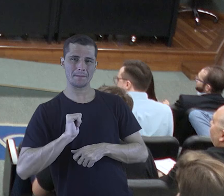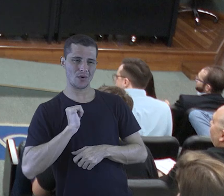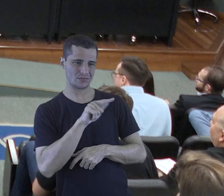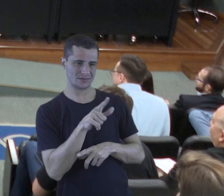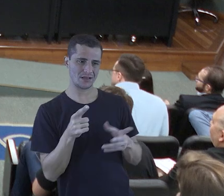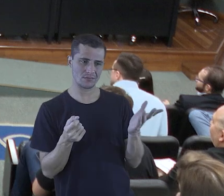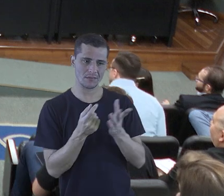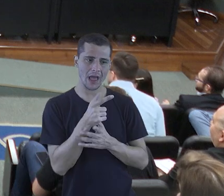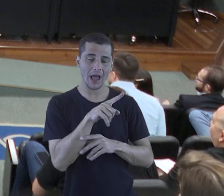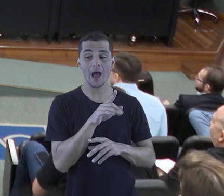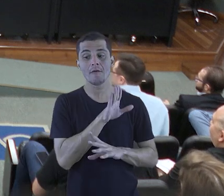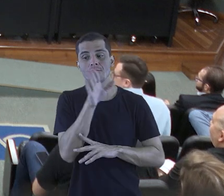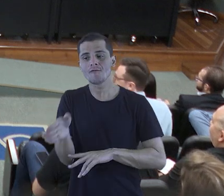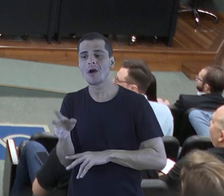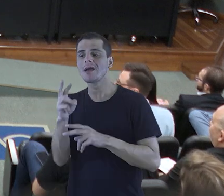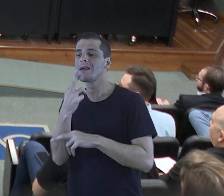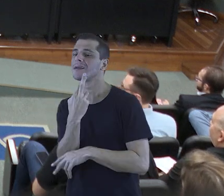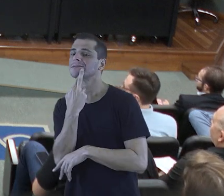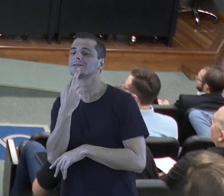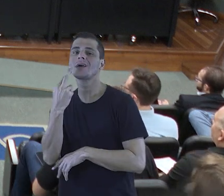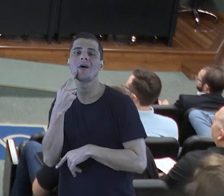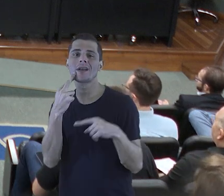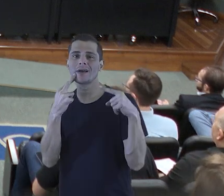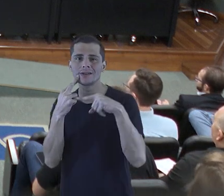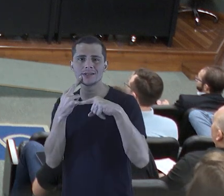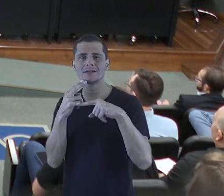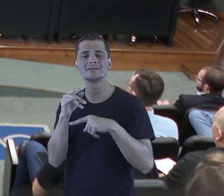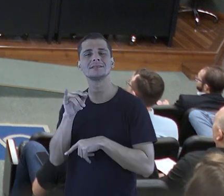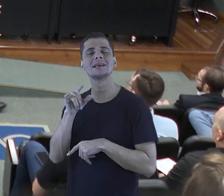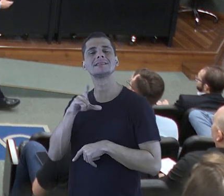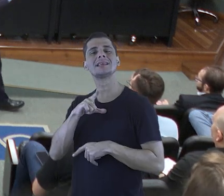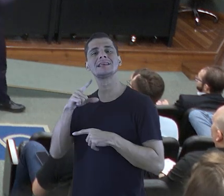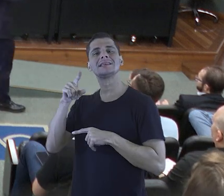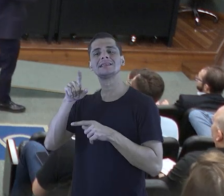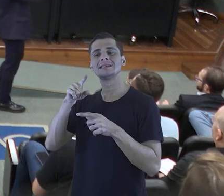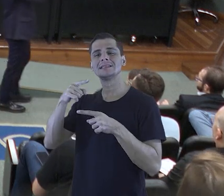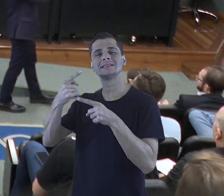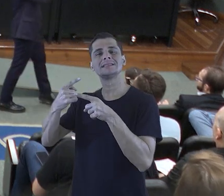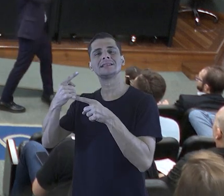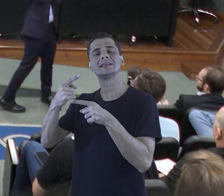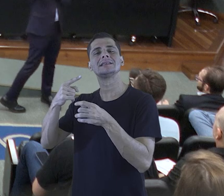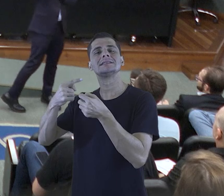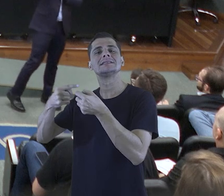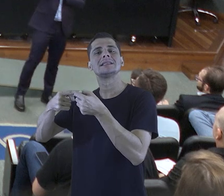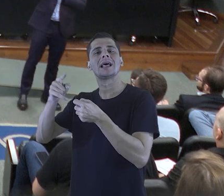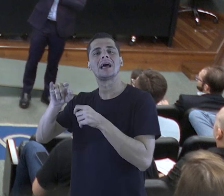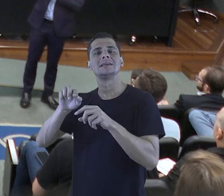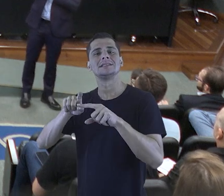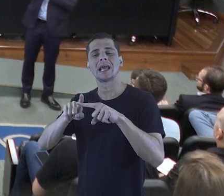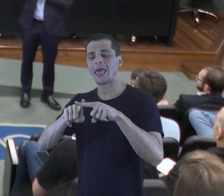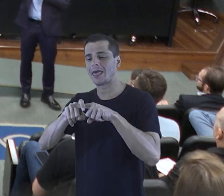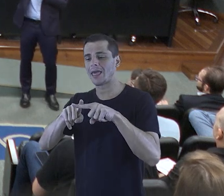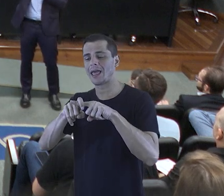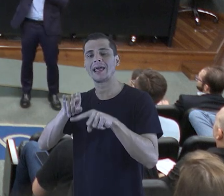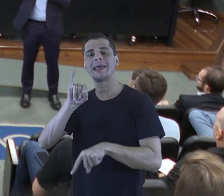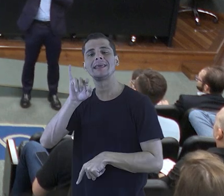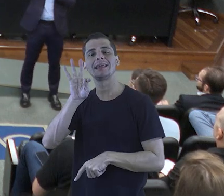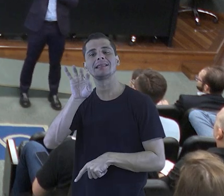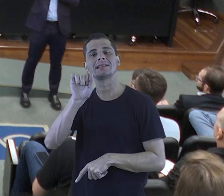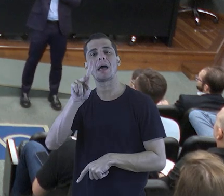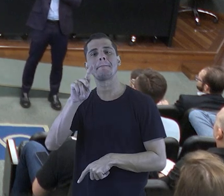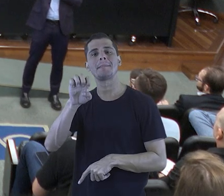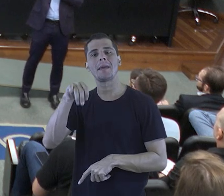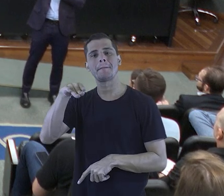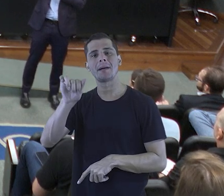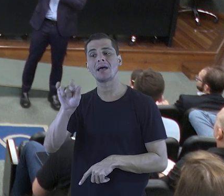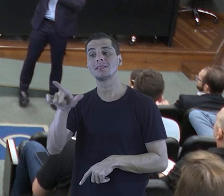paletó, tem bolsa e tal. Aí tive que trocar a bolsa. Mas, bom, conversando sobre a bolsa, paramos para almoçar no restaurante do Fábio,